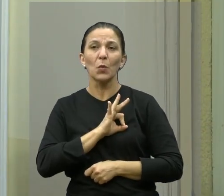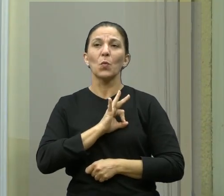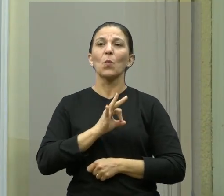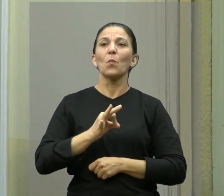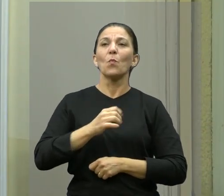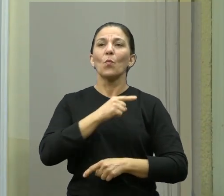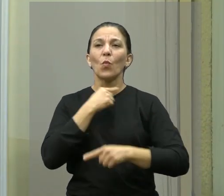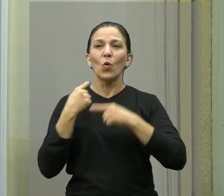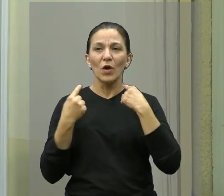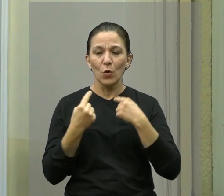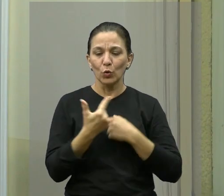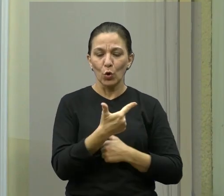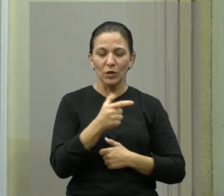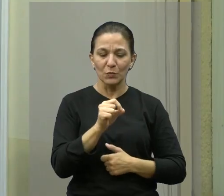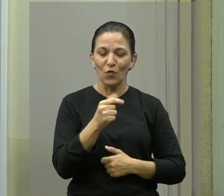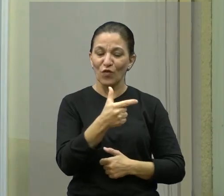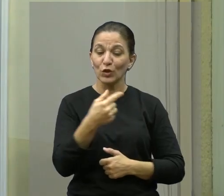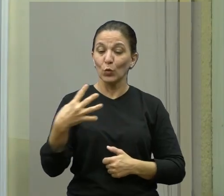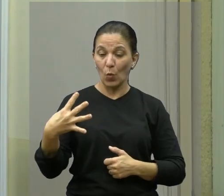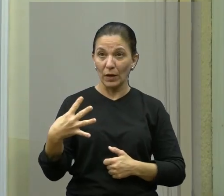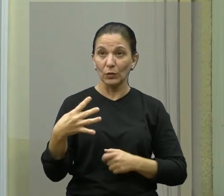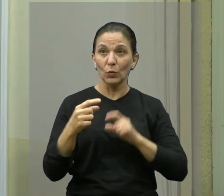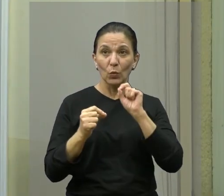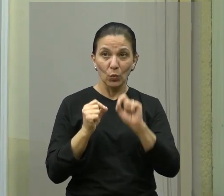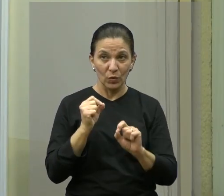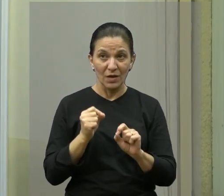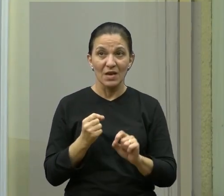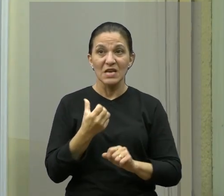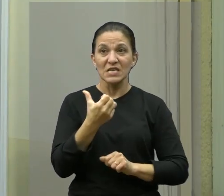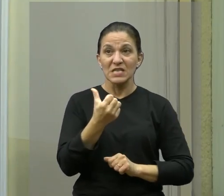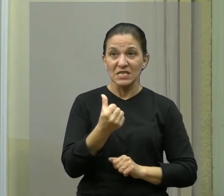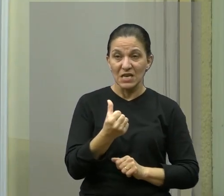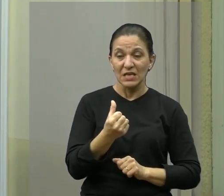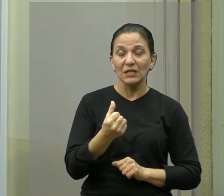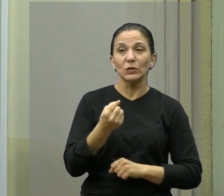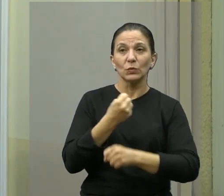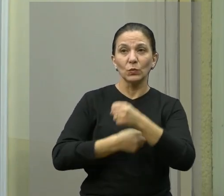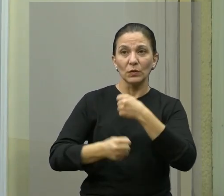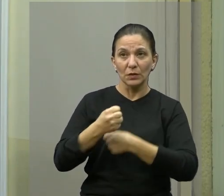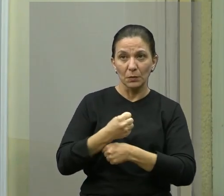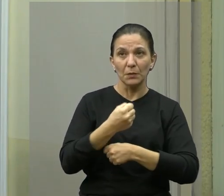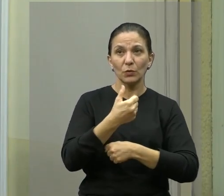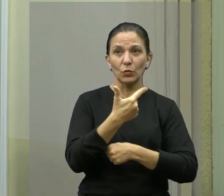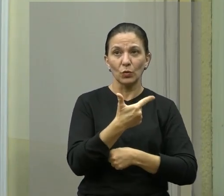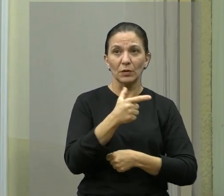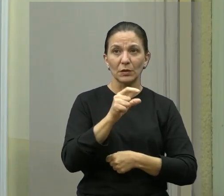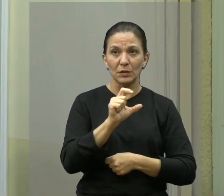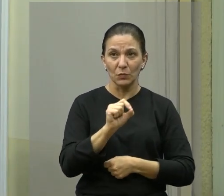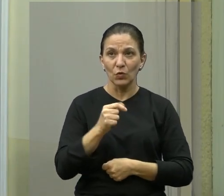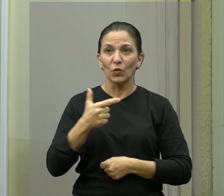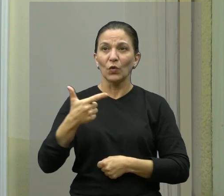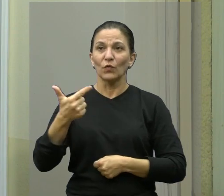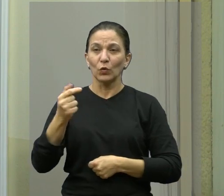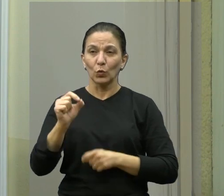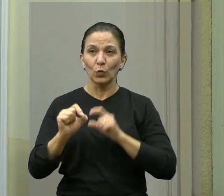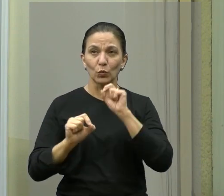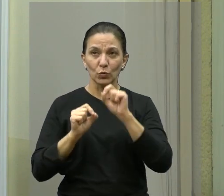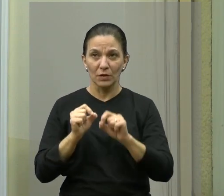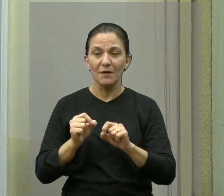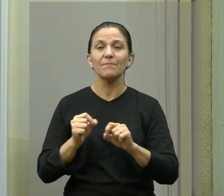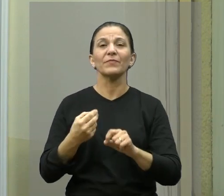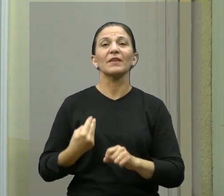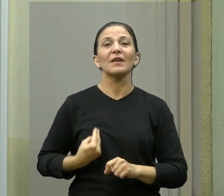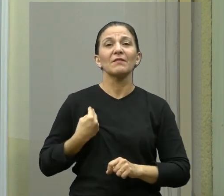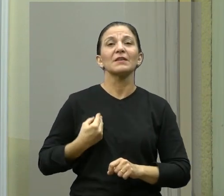serviço em 2024, ante 6 em 2022. Ou seja, sob o comando de Derrite, até as vidas